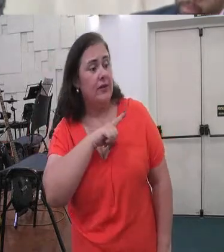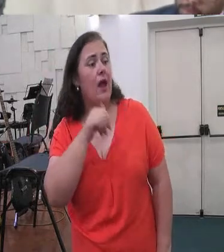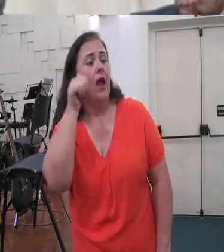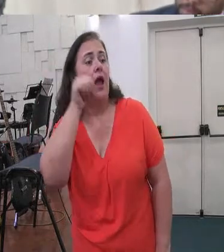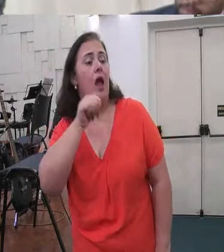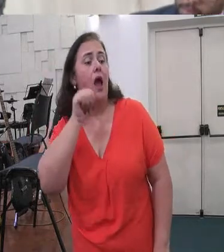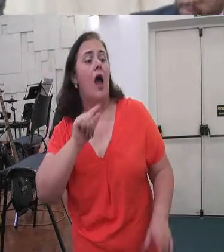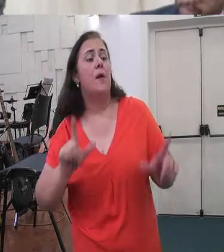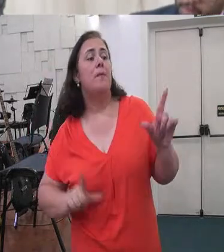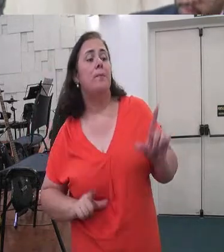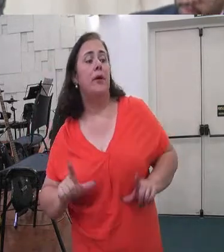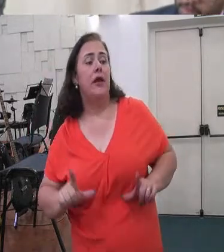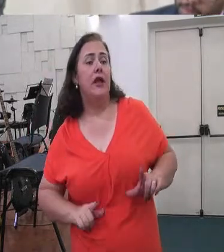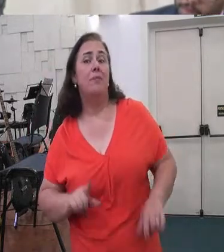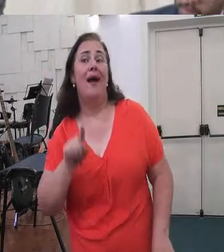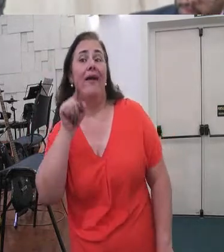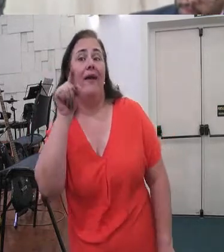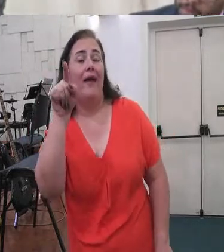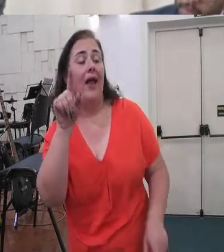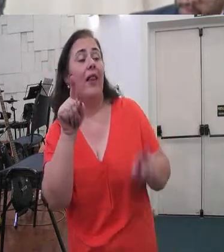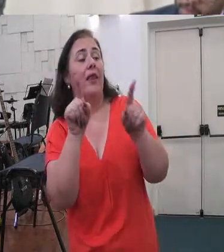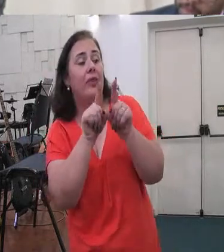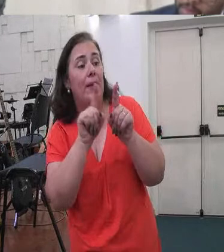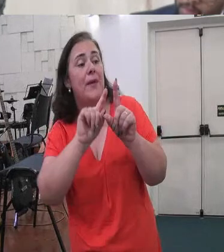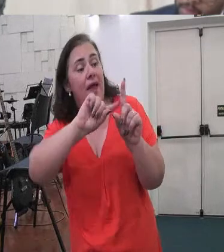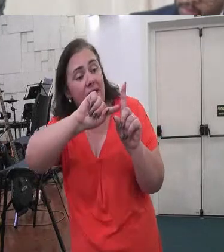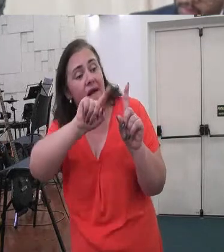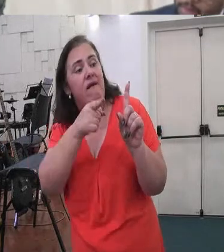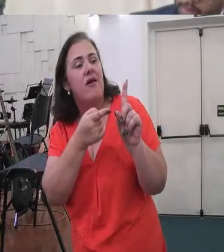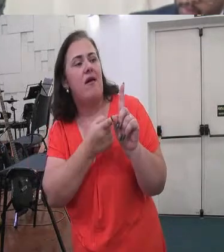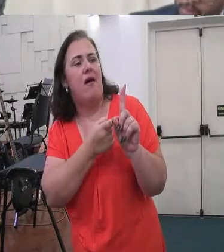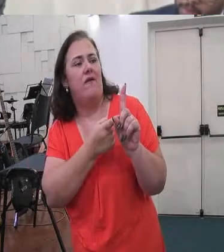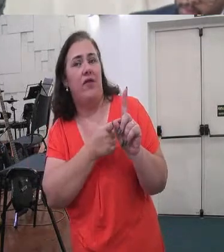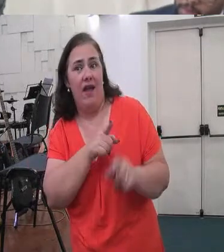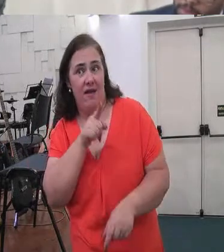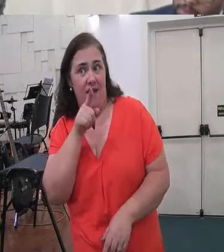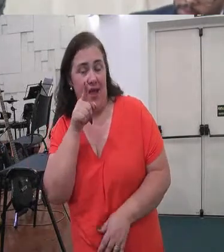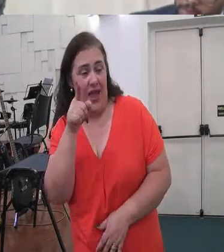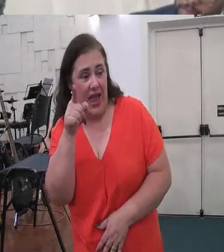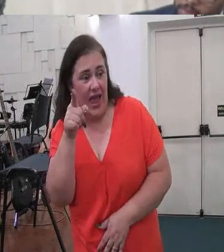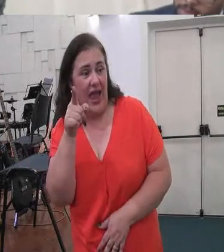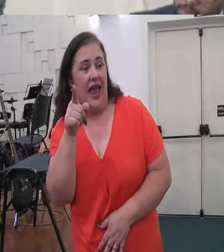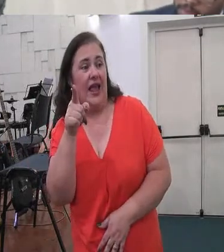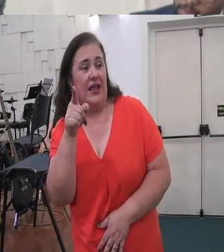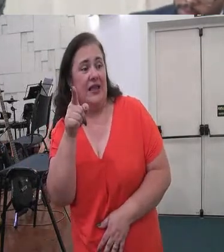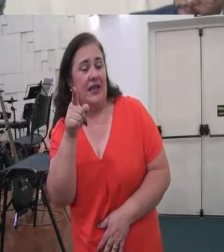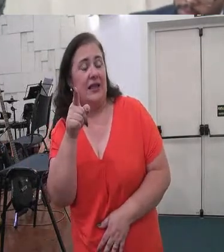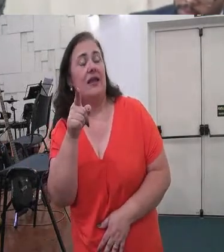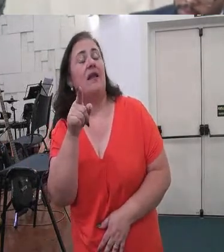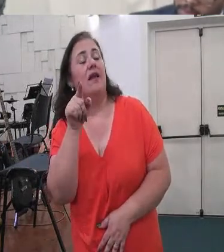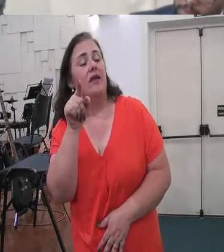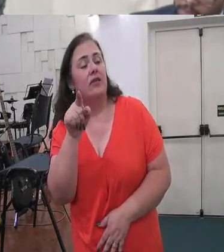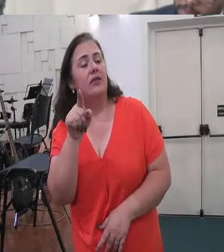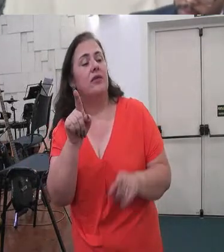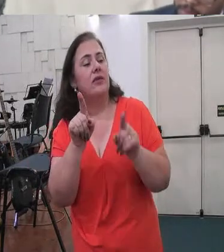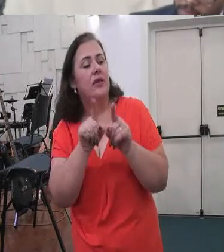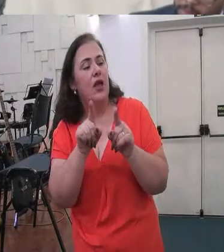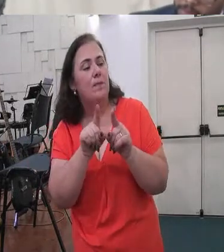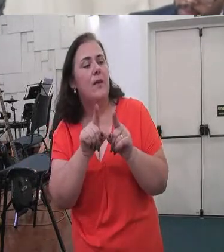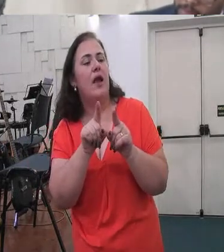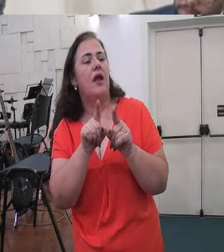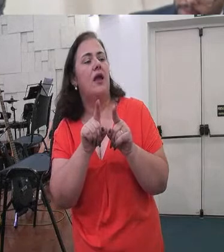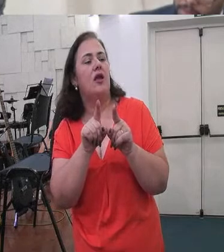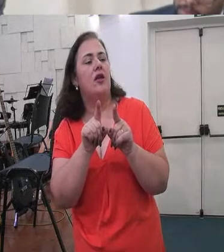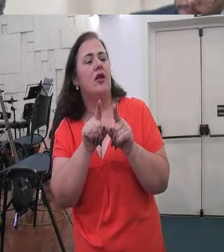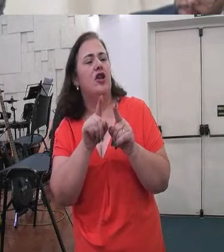igualmente concebeu um filho na sua velhice, sendo este já o 6º mês para aquela que dizia ser